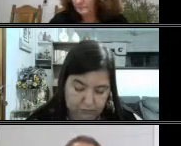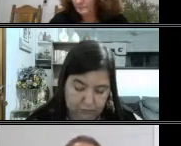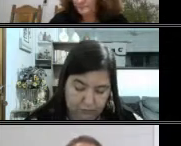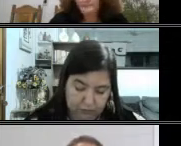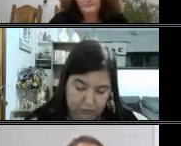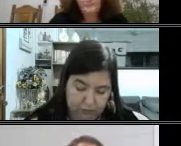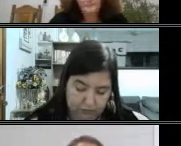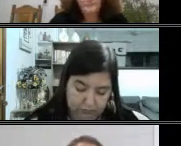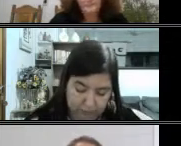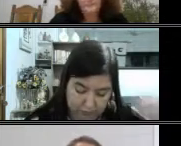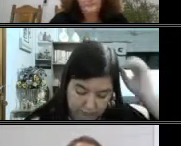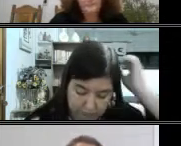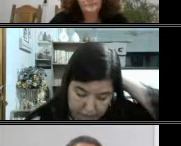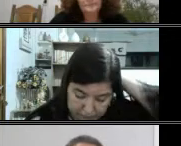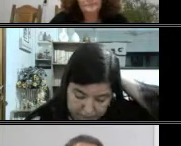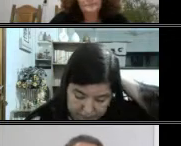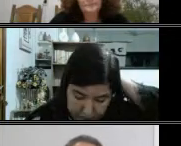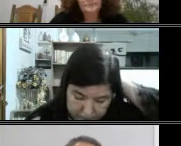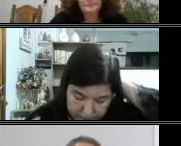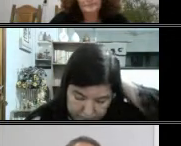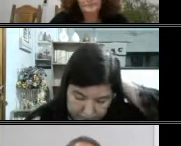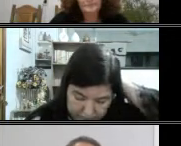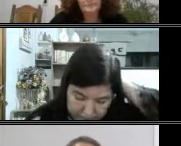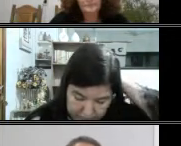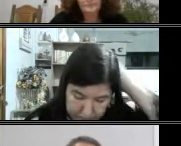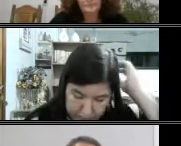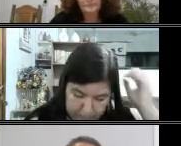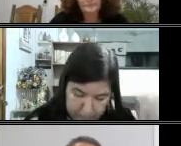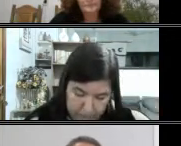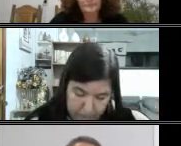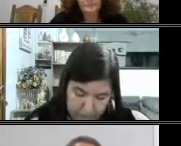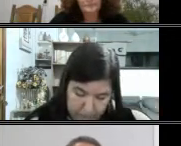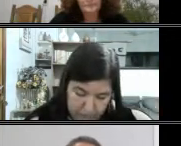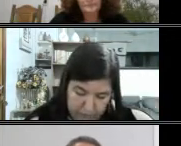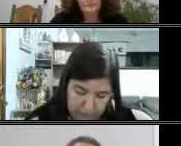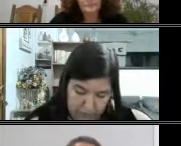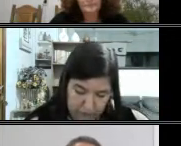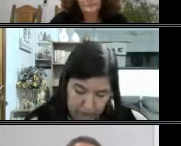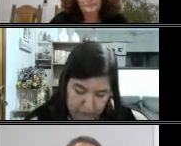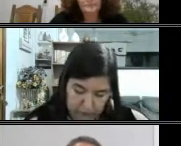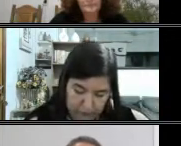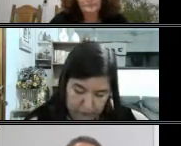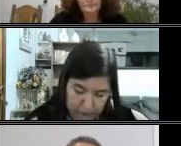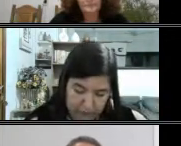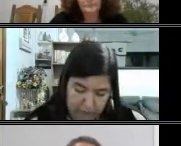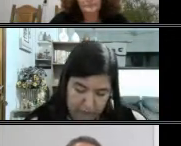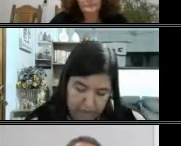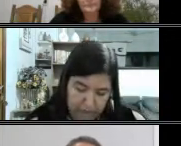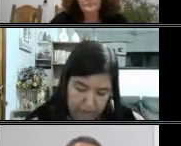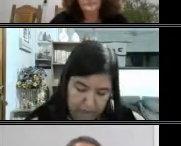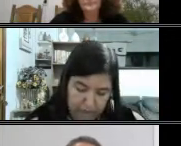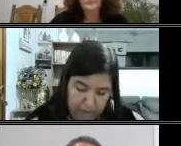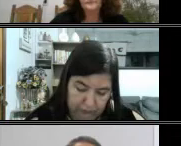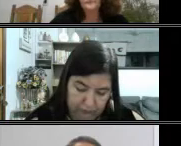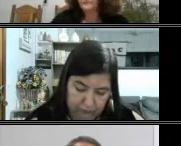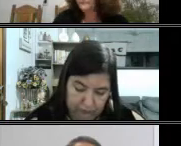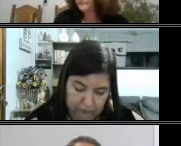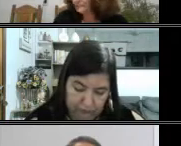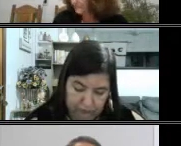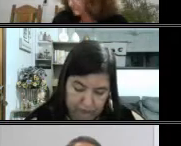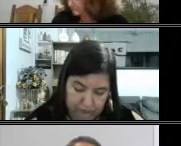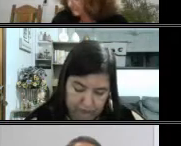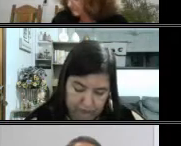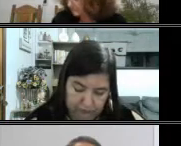alguma situação que ela está vivendo no ambiente dela. Tá? Então, para ser TDAH, os sintomas têm